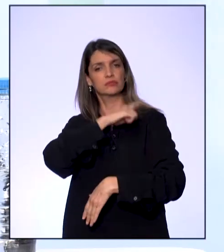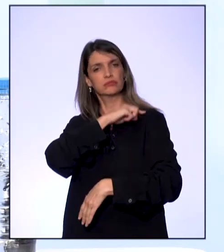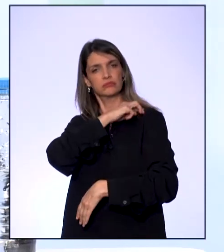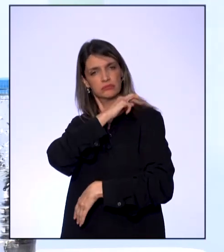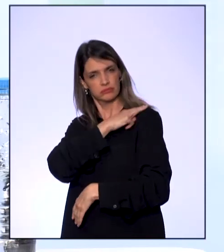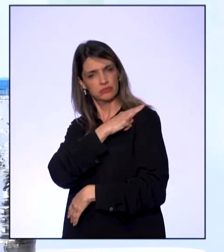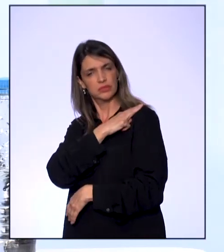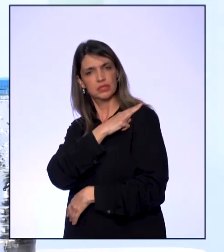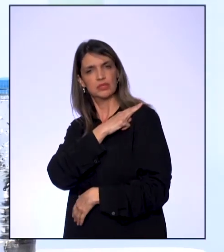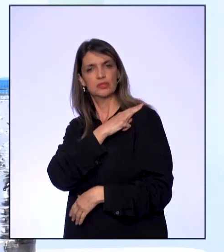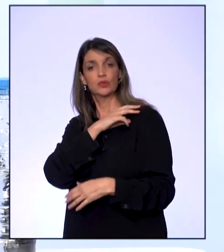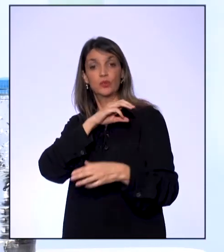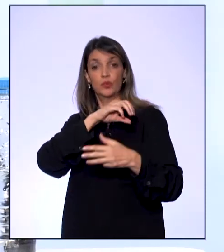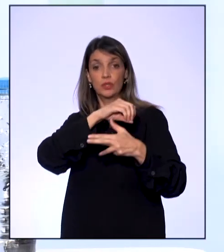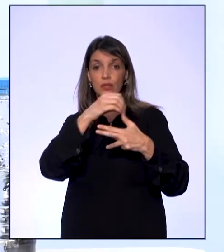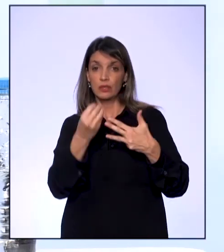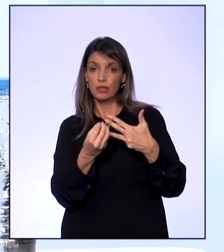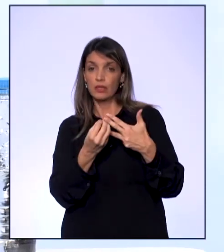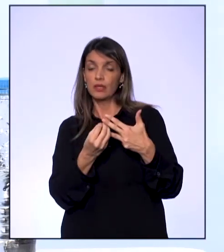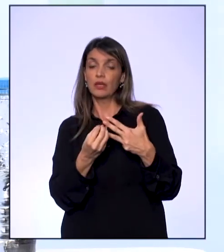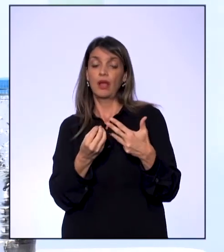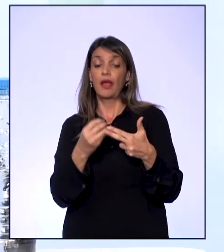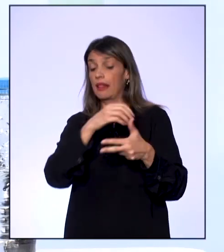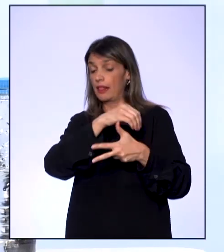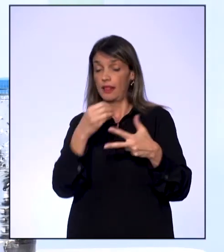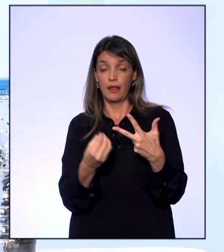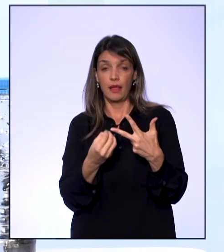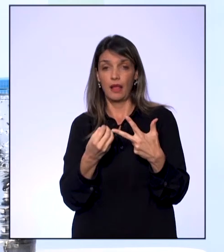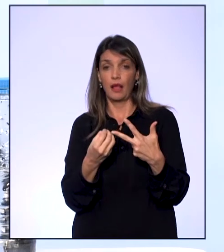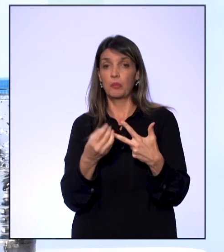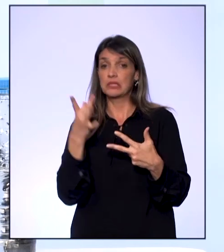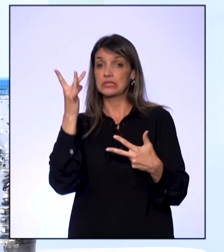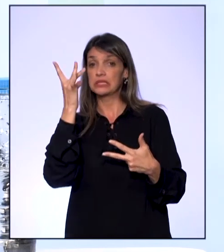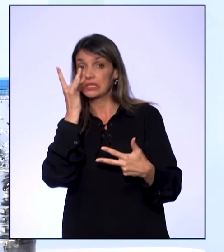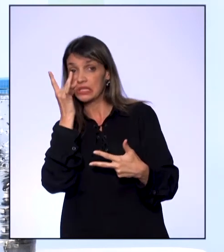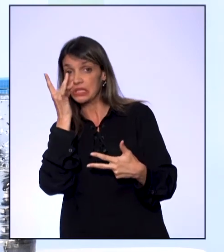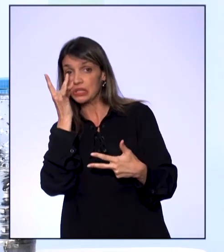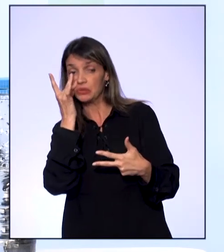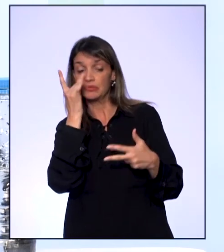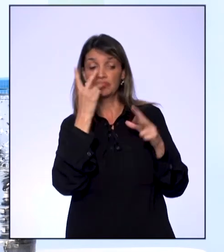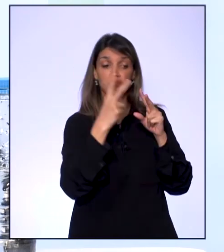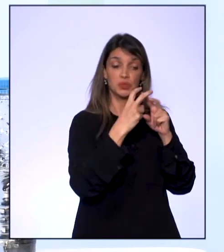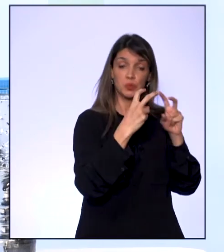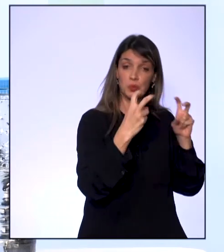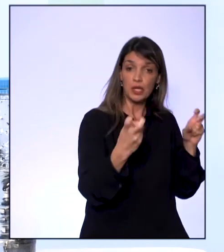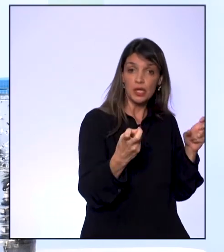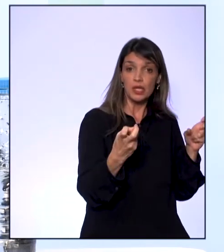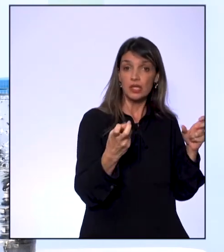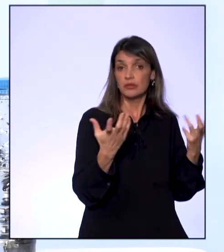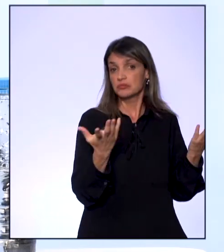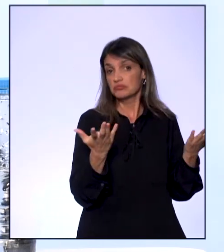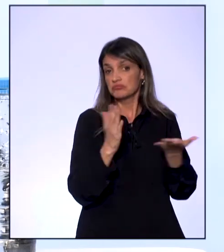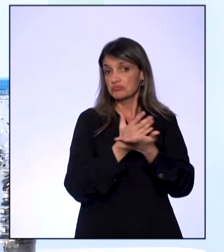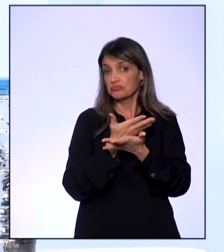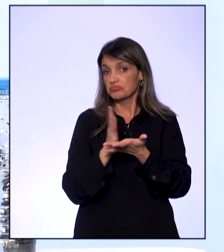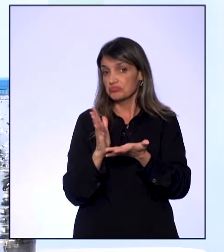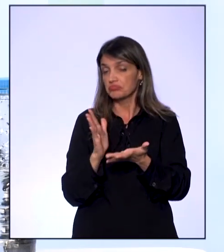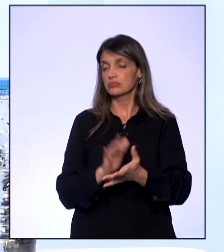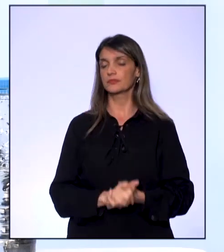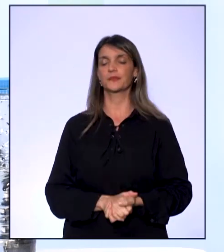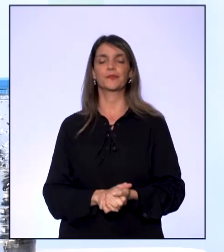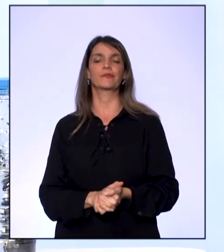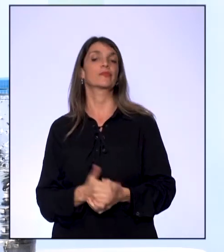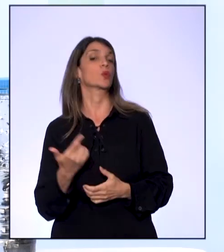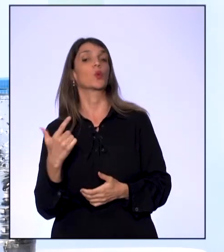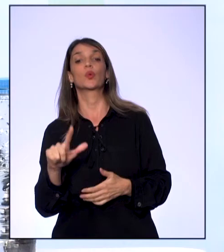Enem, que vai ser parte presencial e parte virtual. Deixa eu ver aqui, mais uma pergunta.